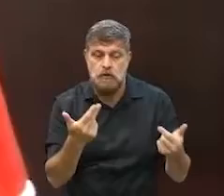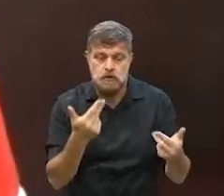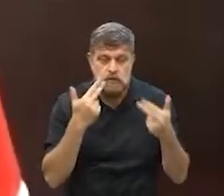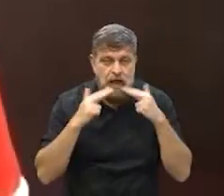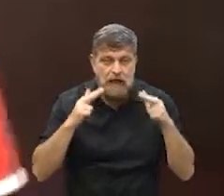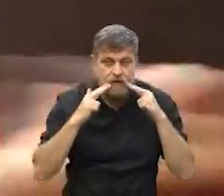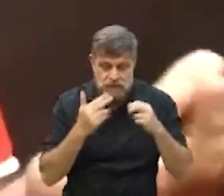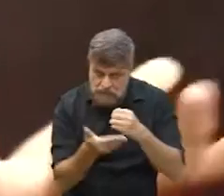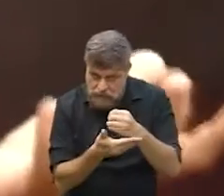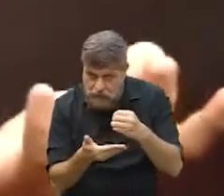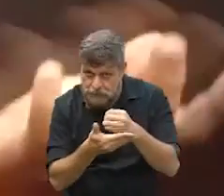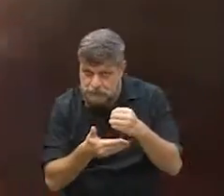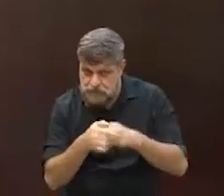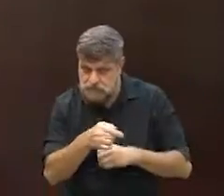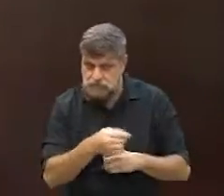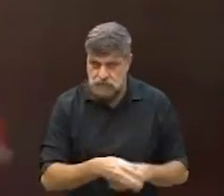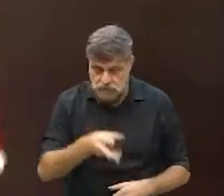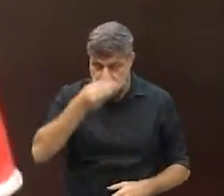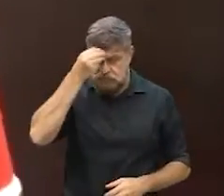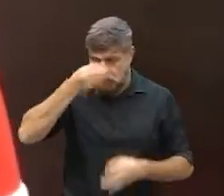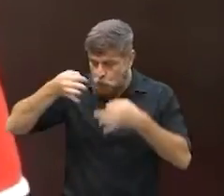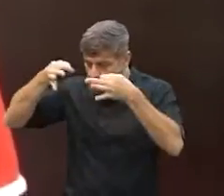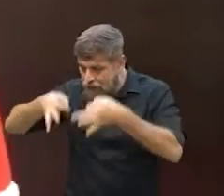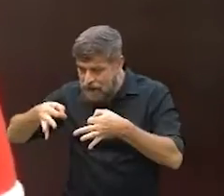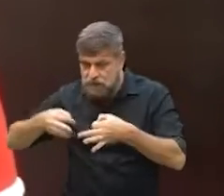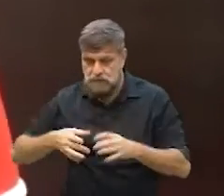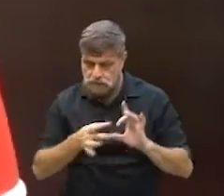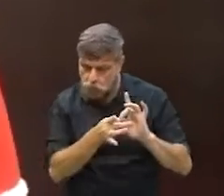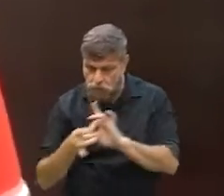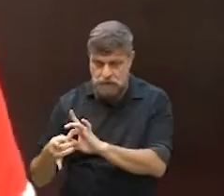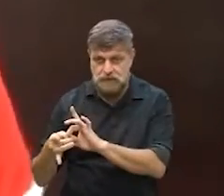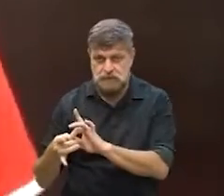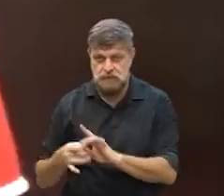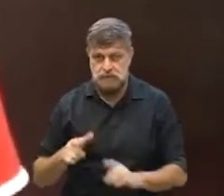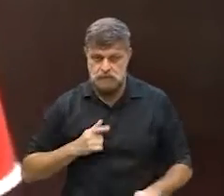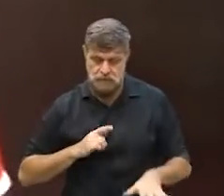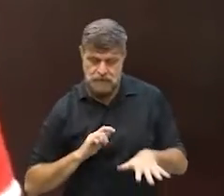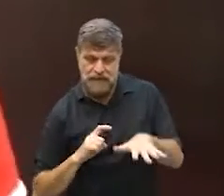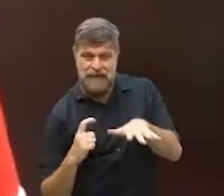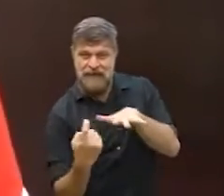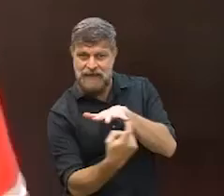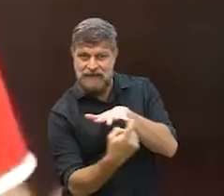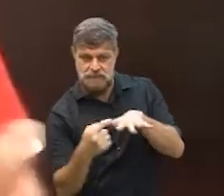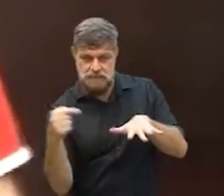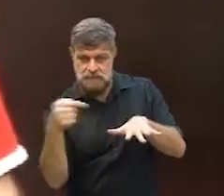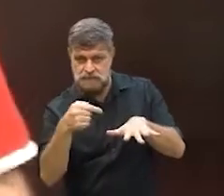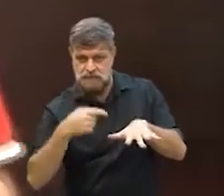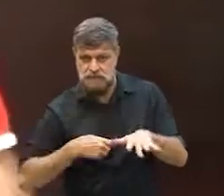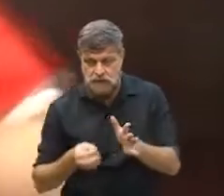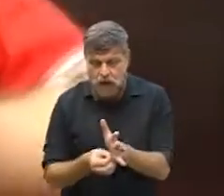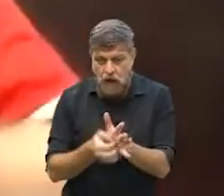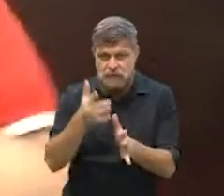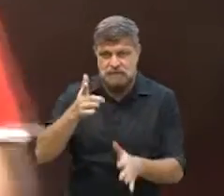a notícia é base da informação correta e coerente. Quando eu digo redes sociais, é que muitas vezes as próprias mídias, até